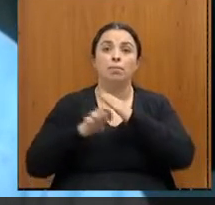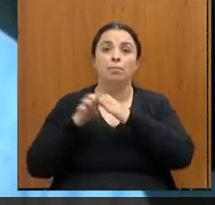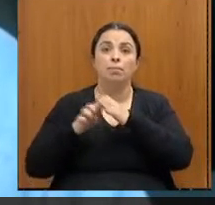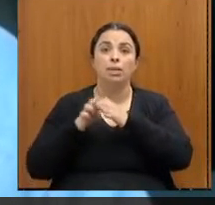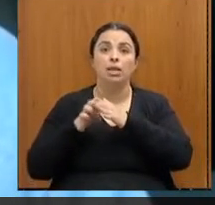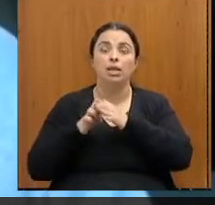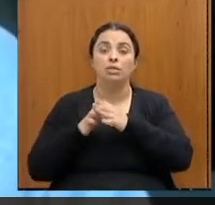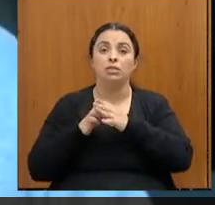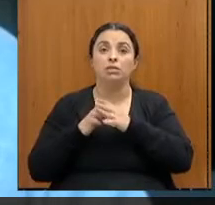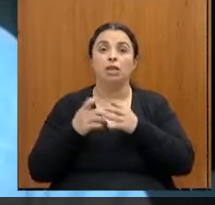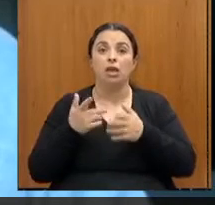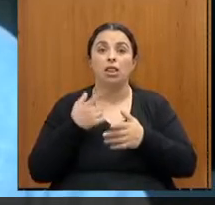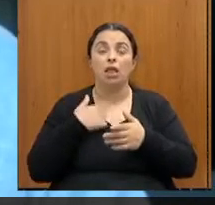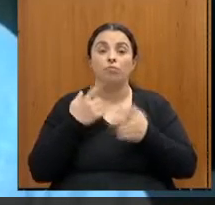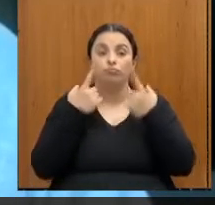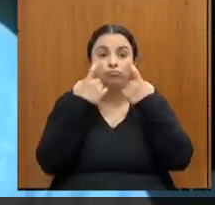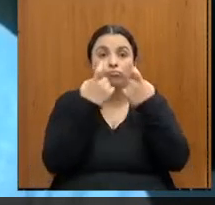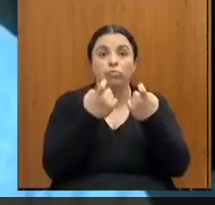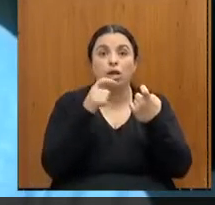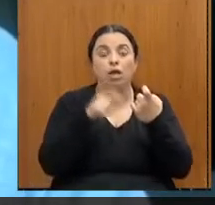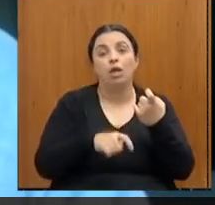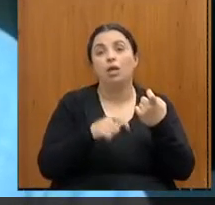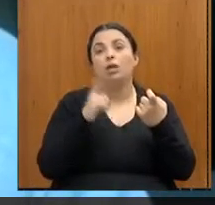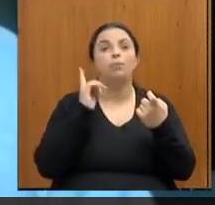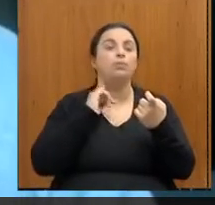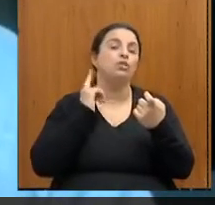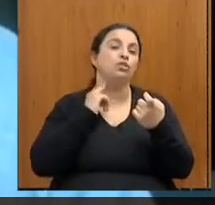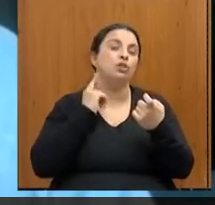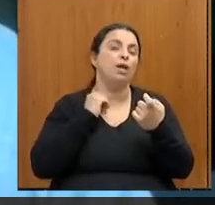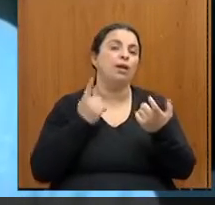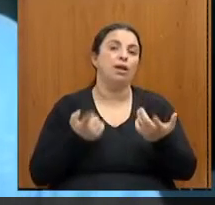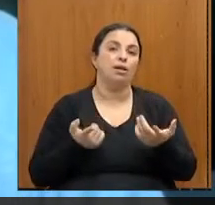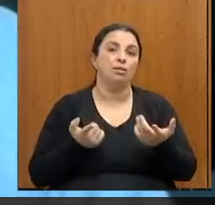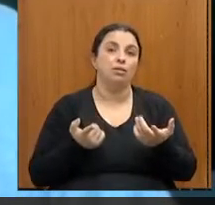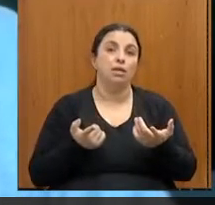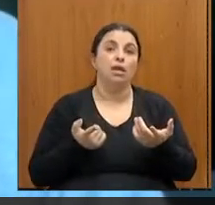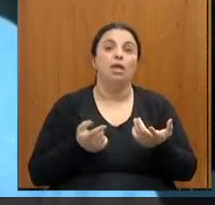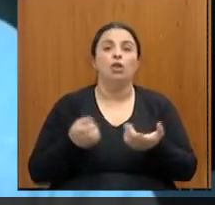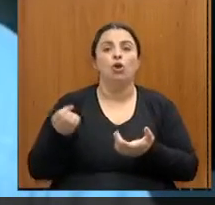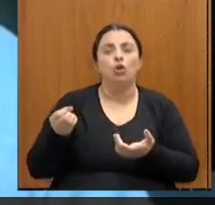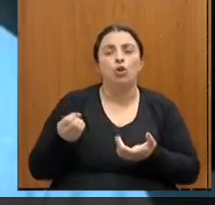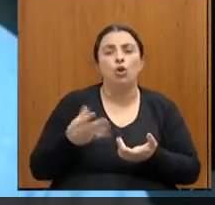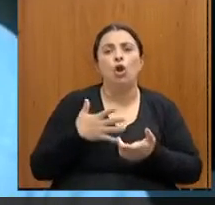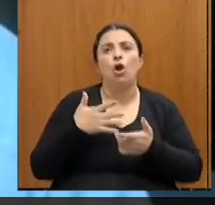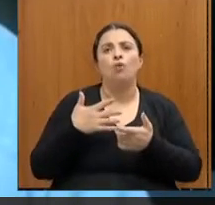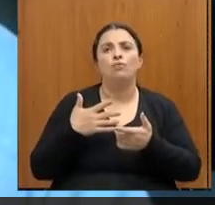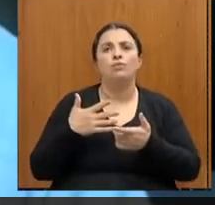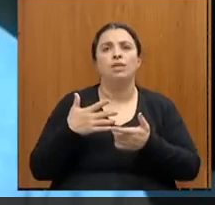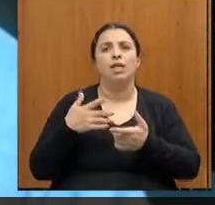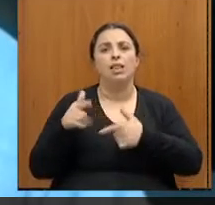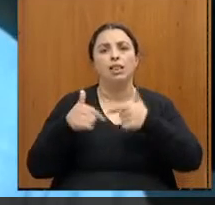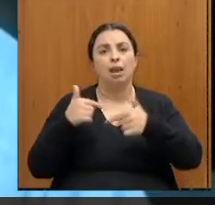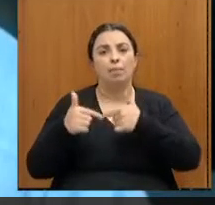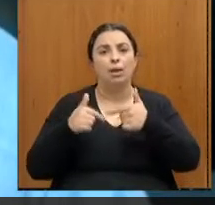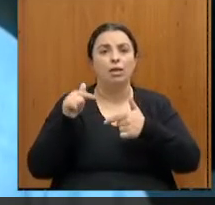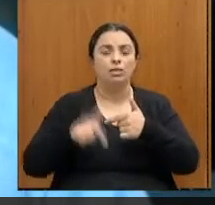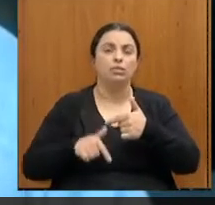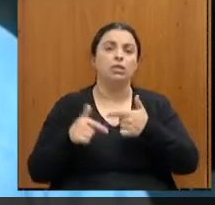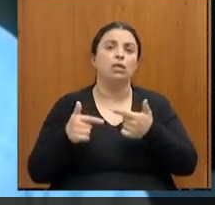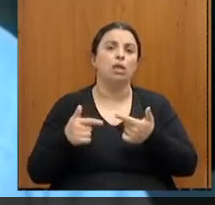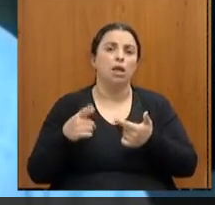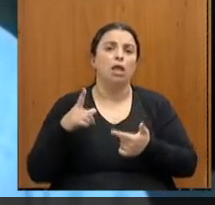Gerais número de investimentos é enorme a geração de emprego também tem é bastante relevante